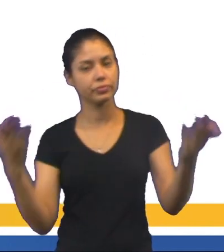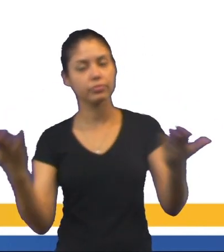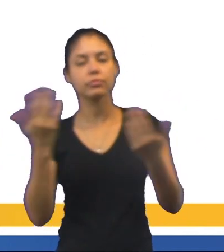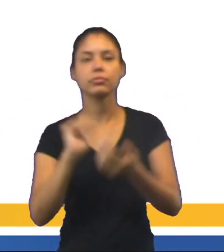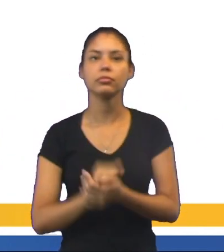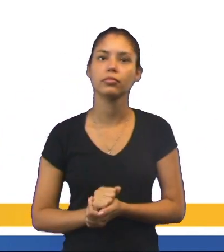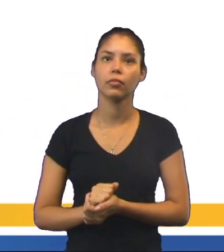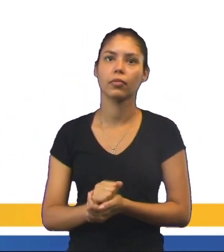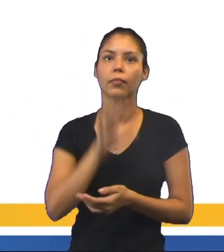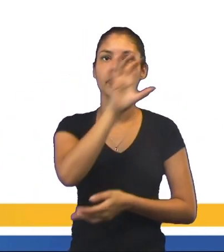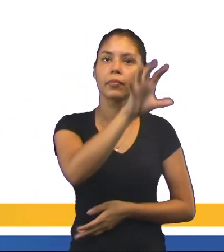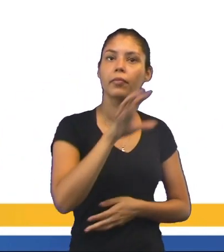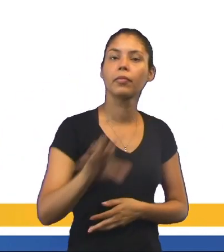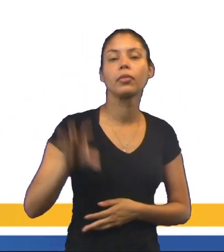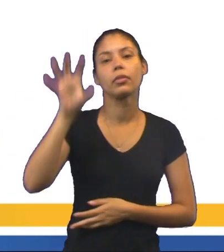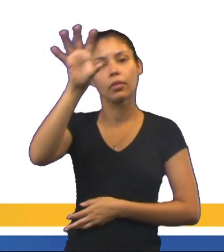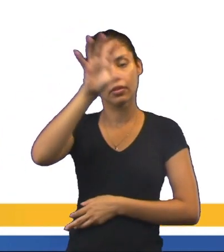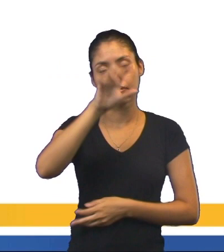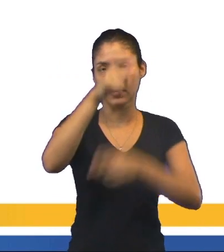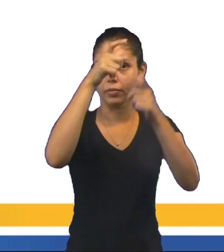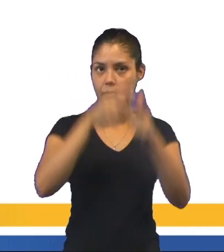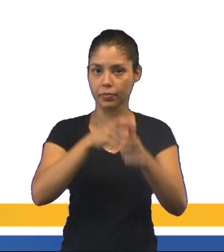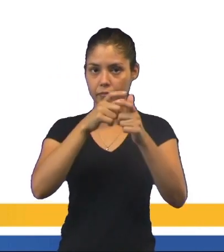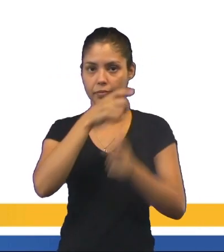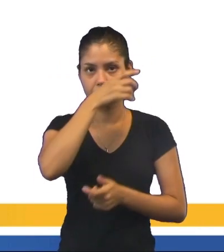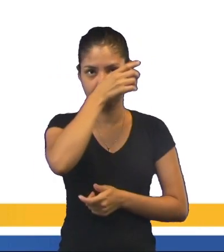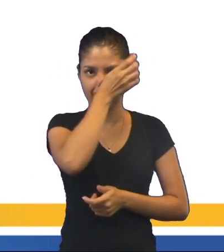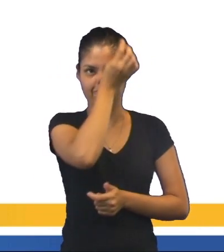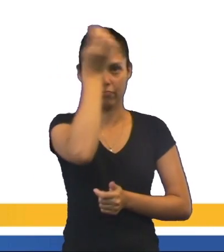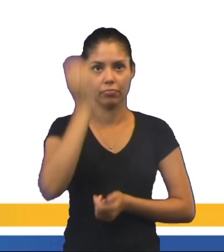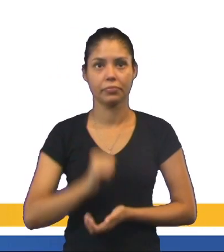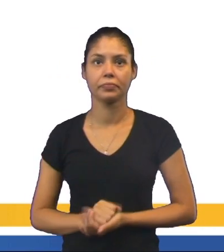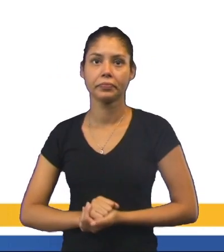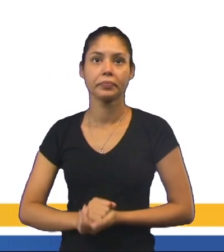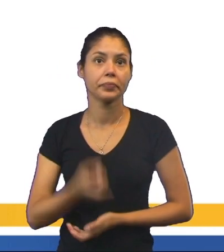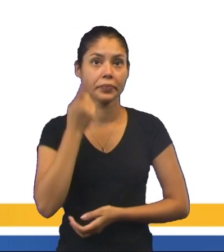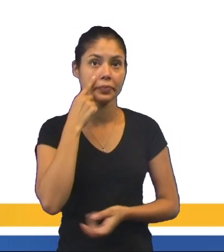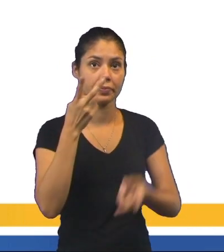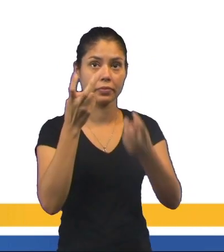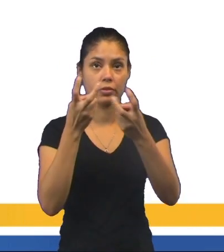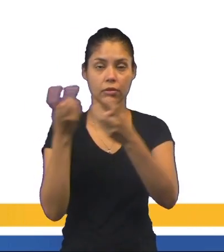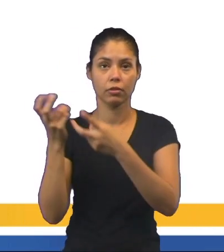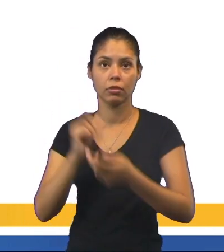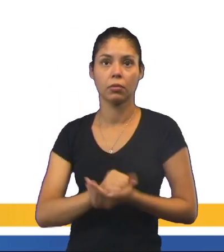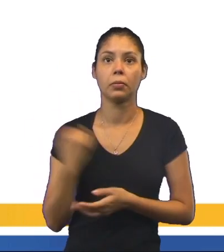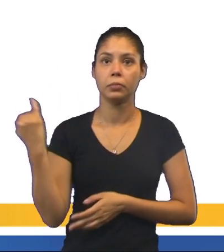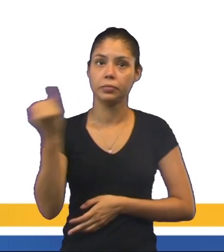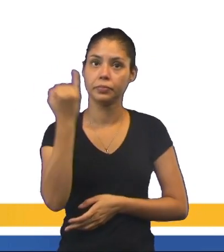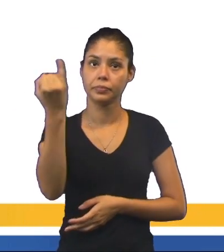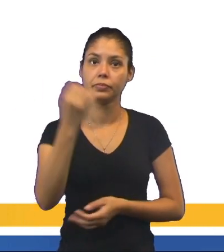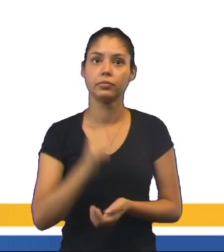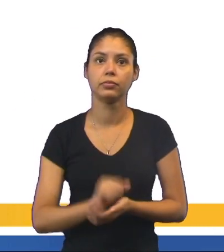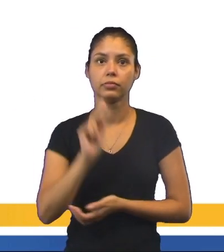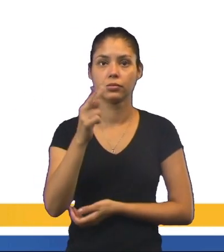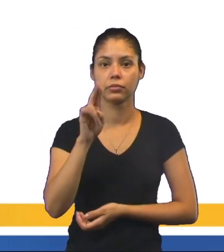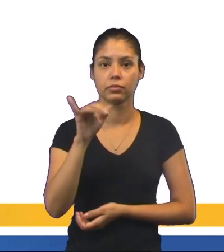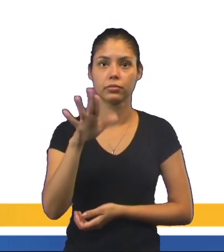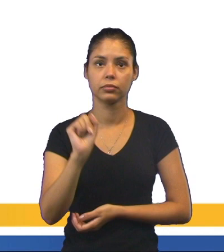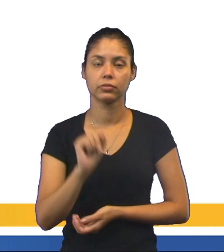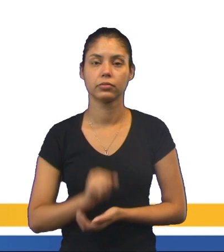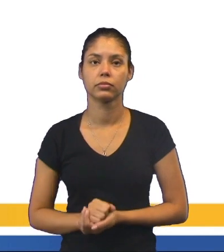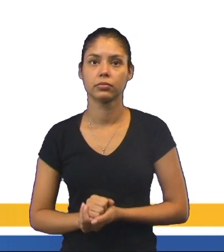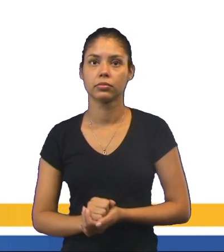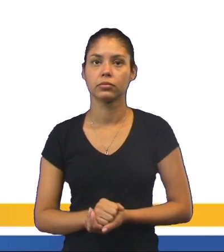desses mapas, dessas localizações. Olha só, os principais hemisférios, né, nós temos